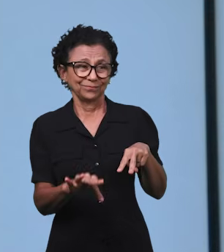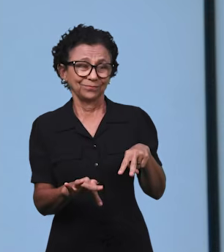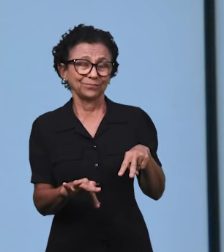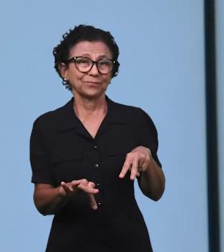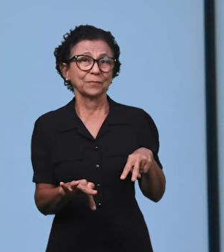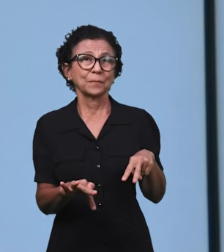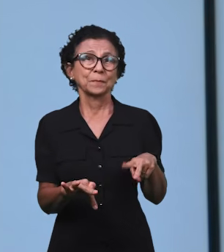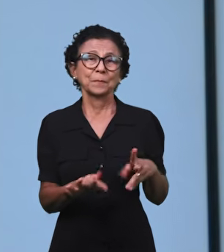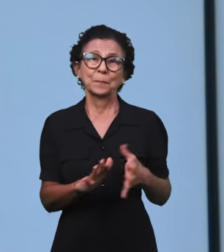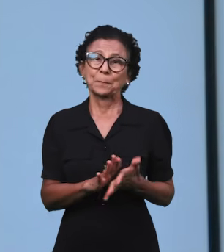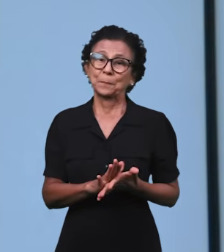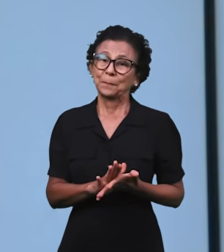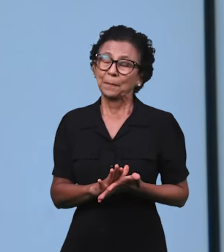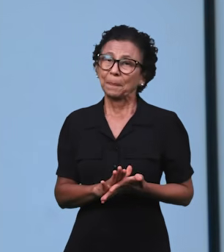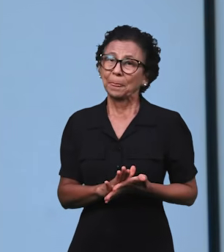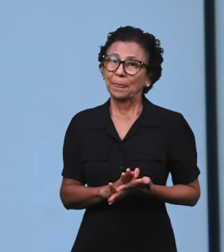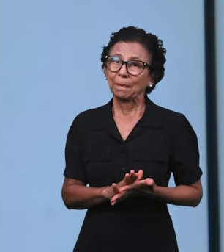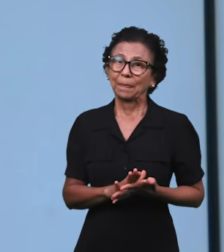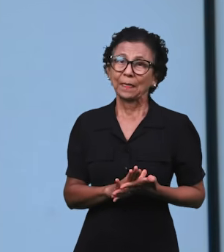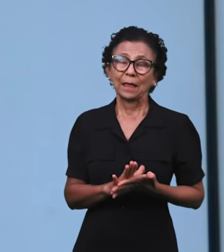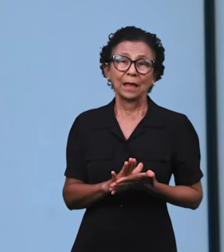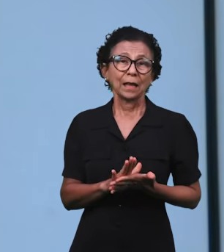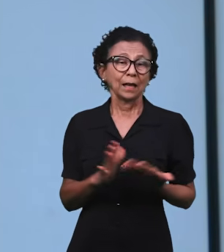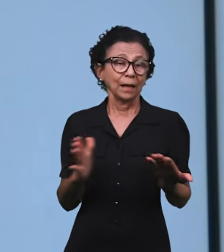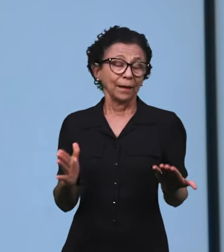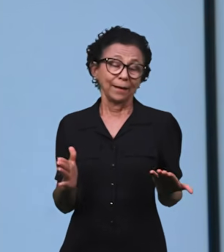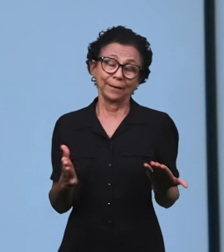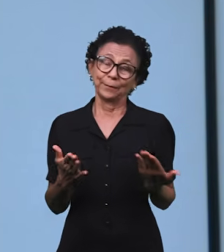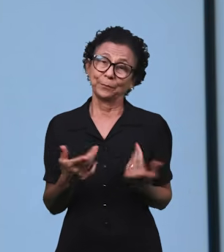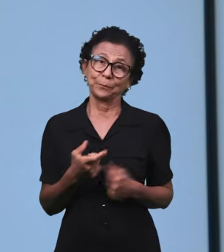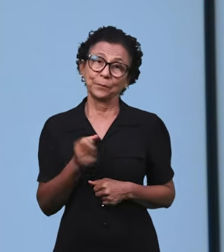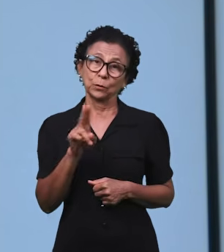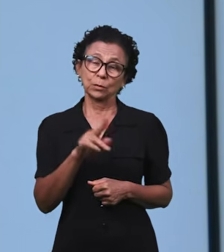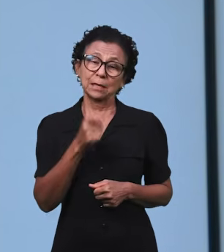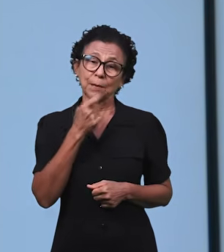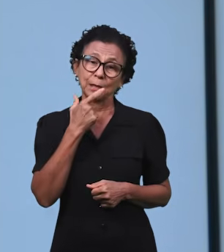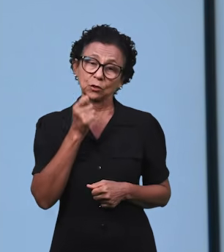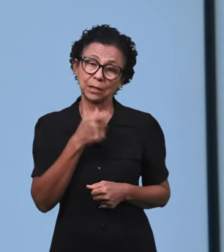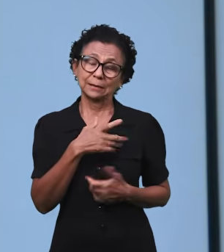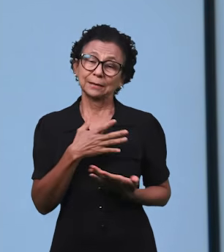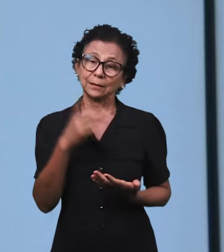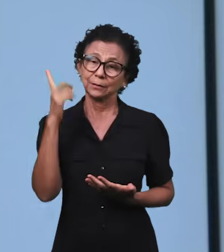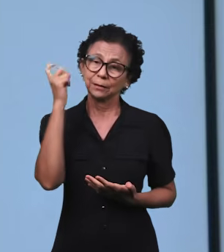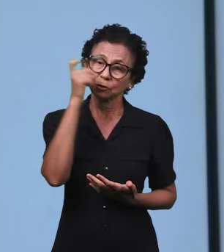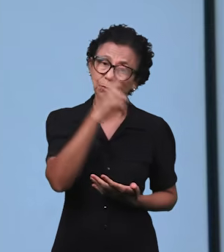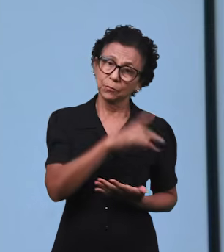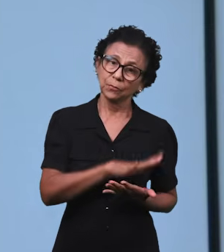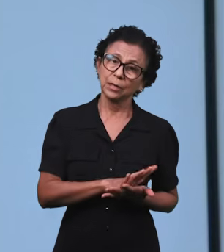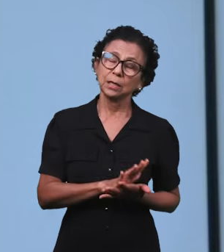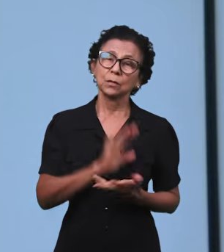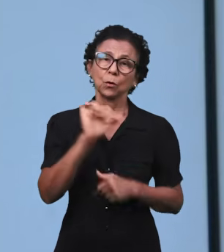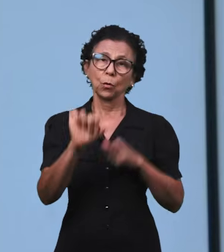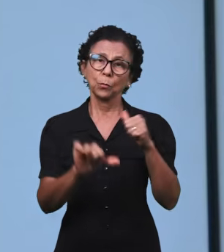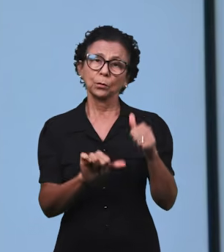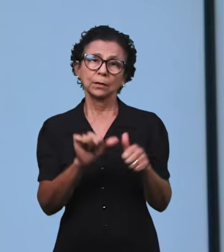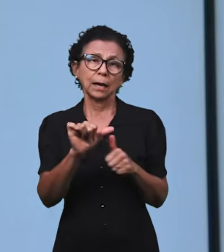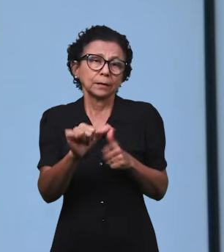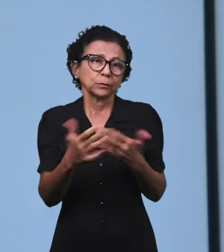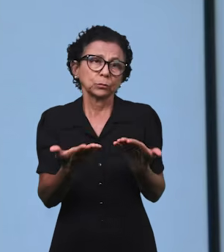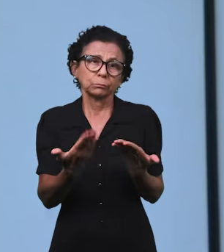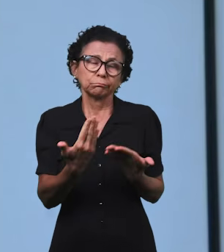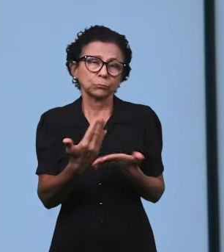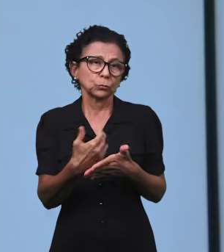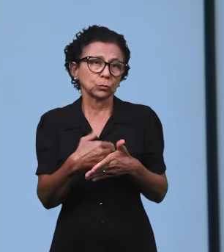que mudar hábito não é fácil, que usar medicação não é fácil. Às vezes a gente inicia uma medicação, o paciente tem efeitos adversos que